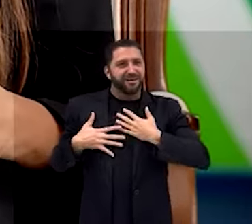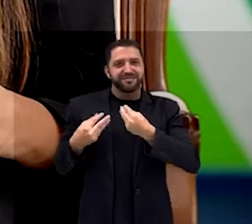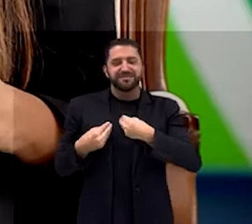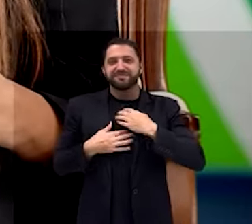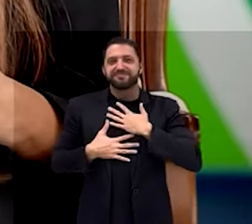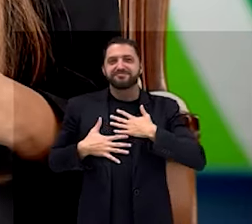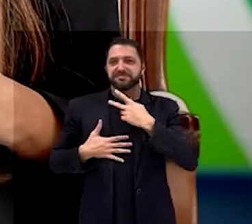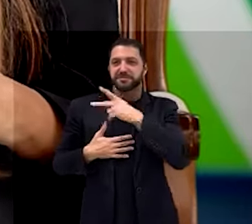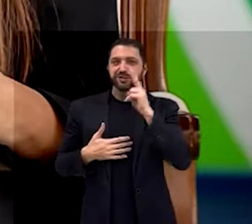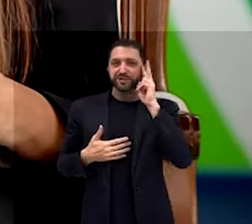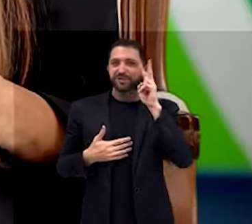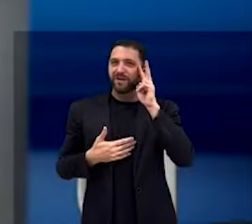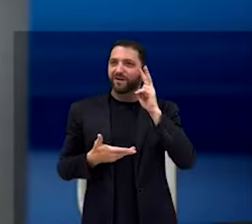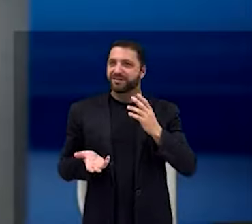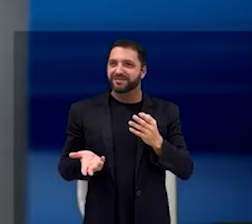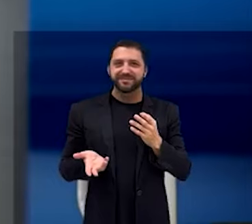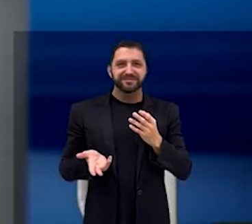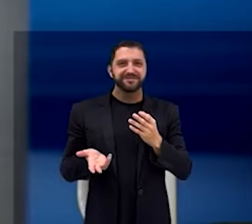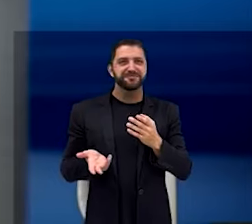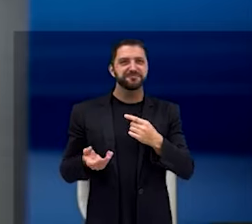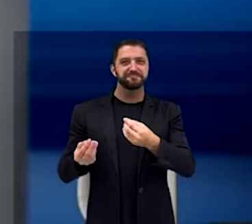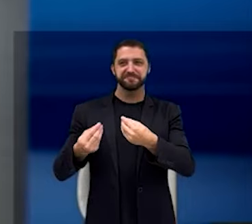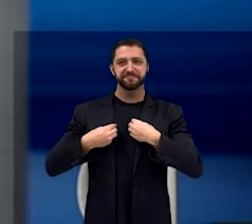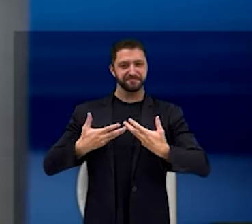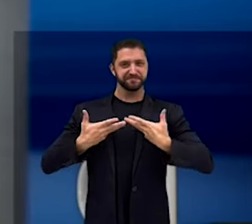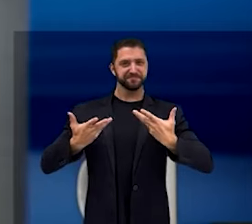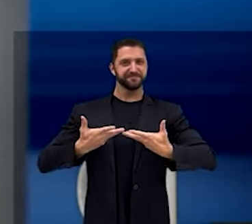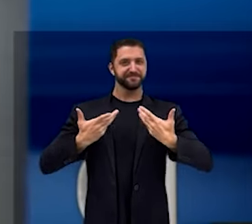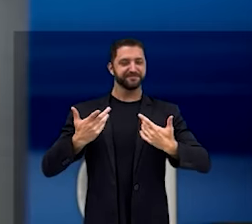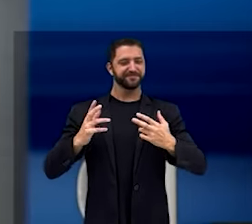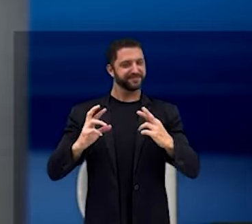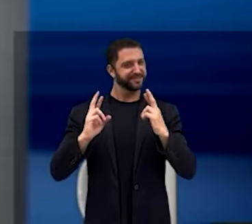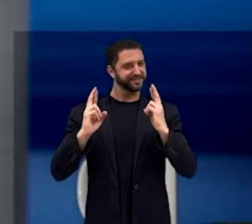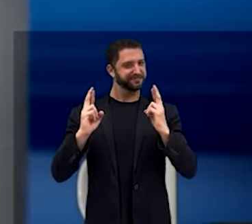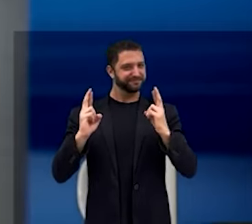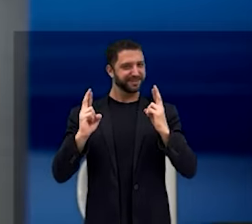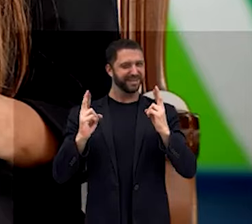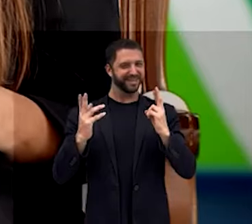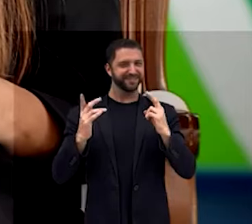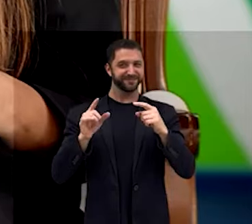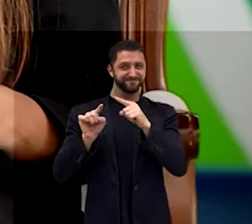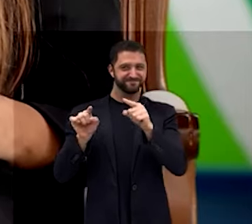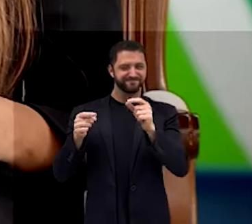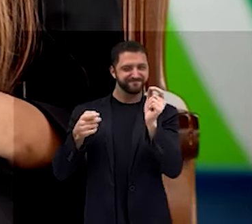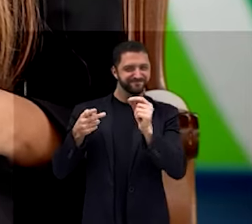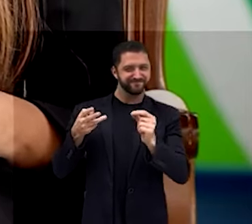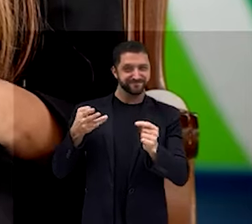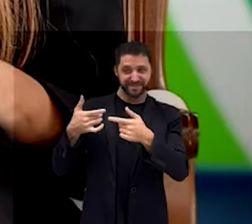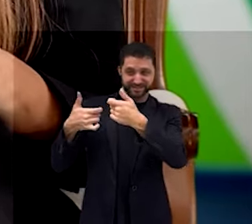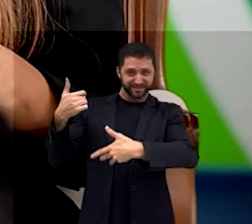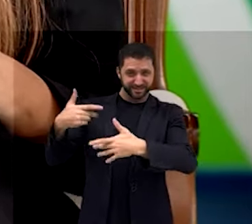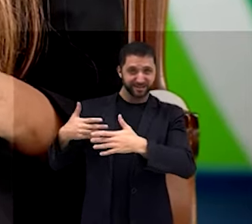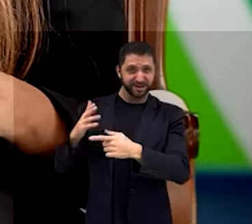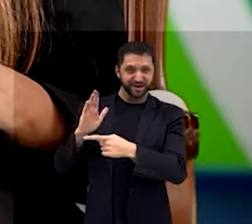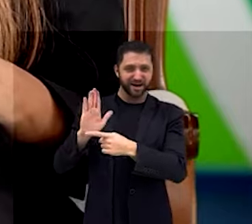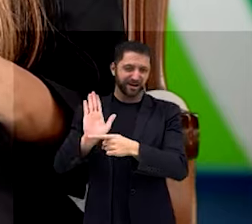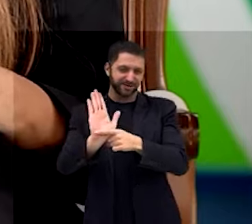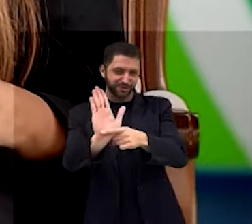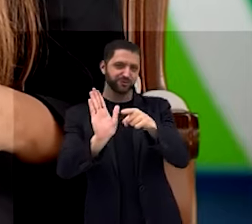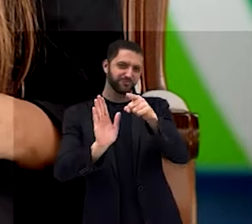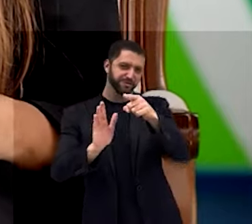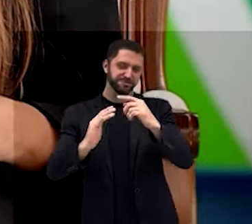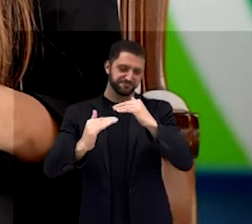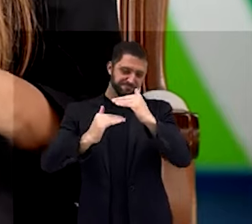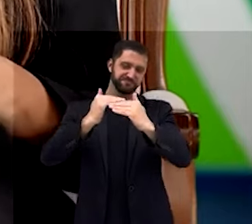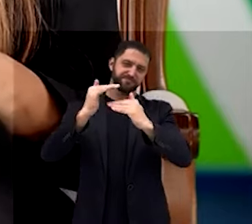renovados, vendo a história da Nath, todo esse entusiasmo que ela trouxe aqui para a gente. Espero que tudo isso, de verdade,